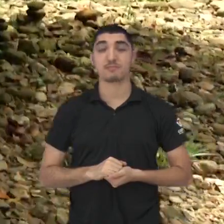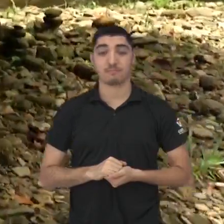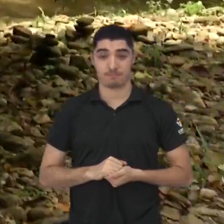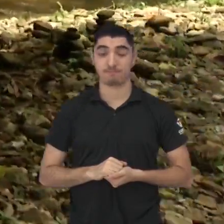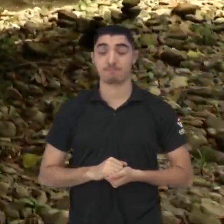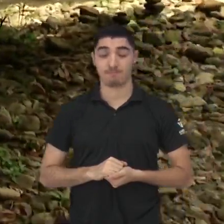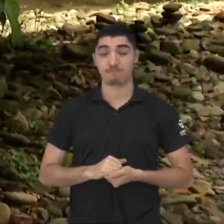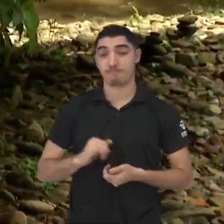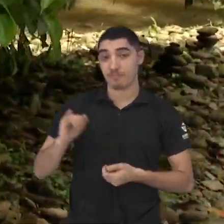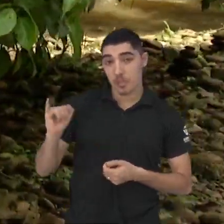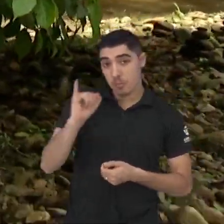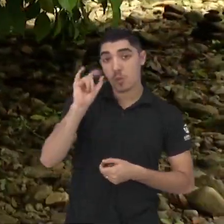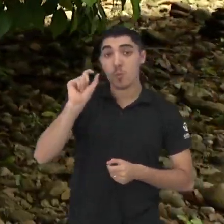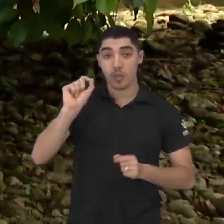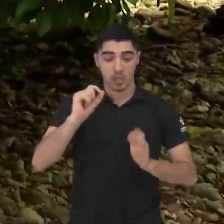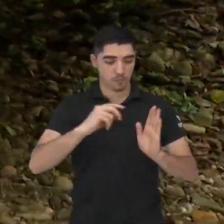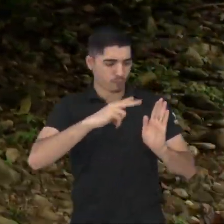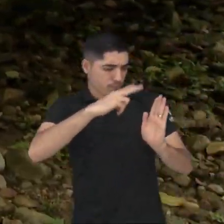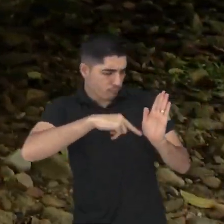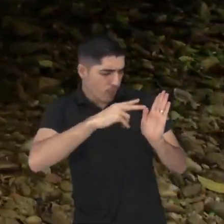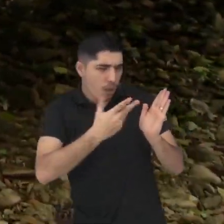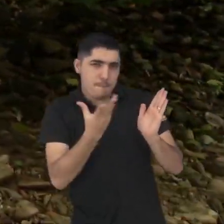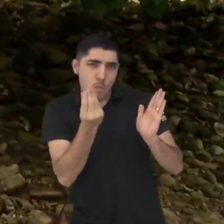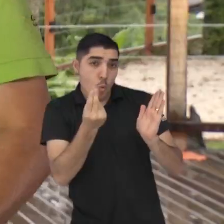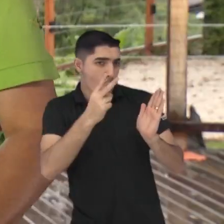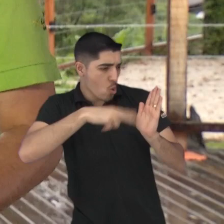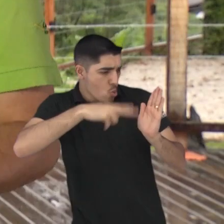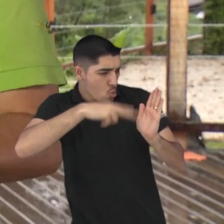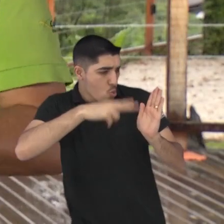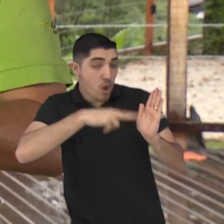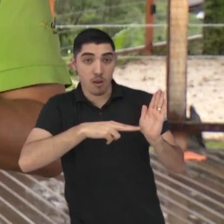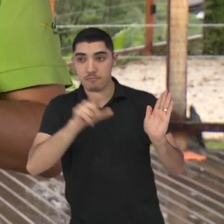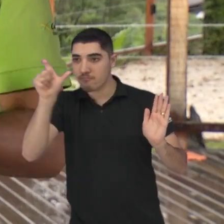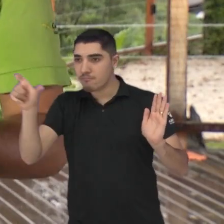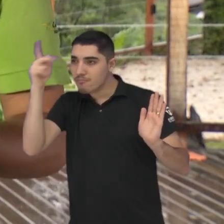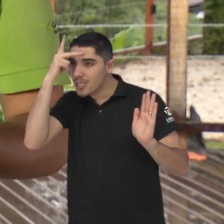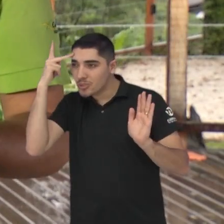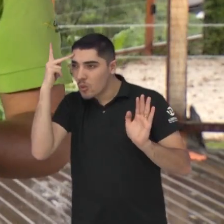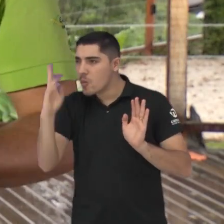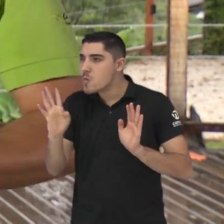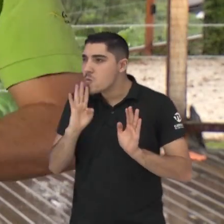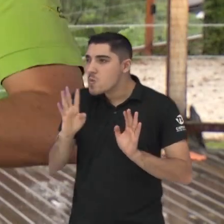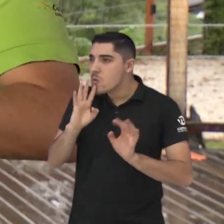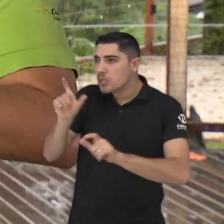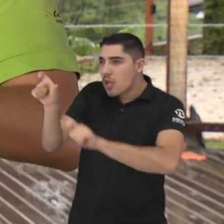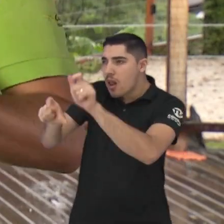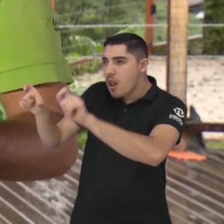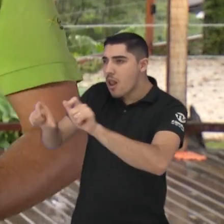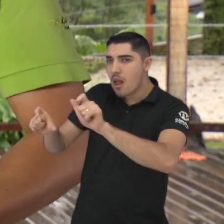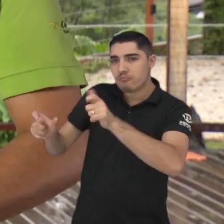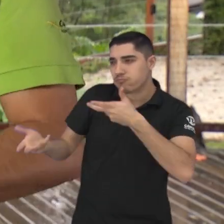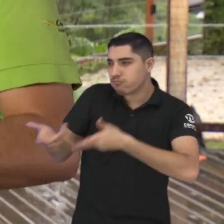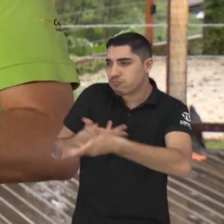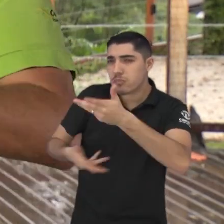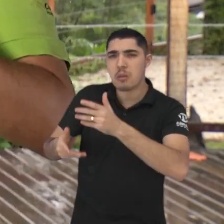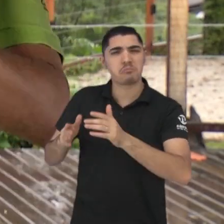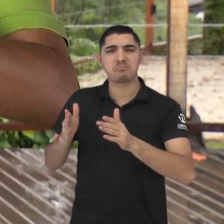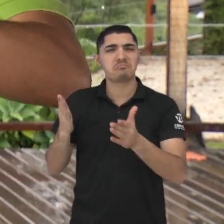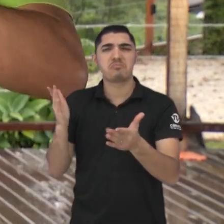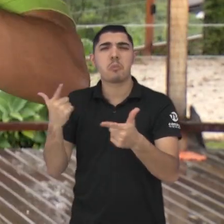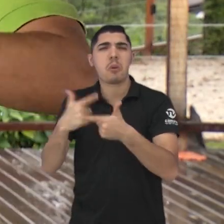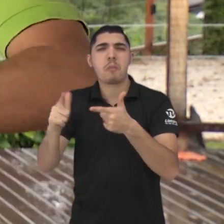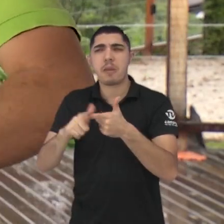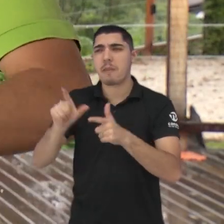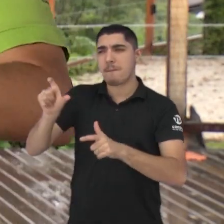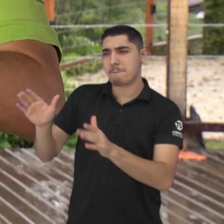É importante você ler bastante, você se comunicar com muitas pessoas, independente de pobre,